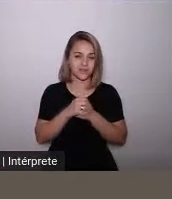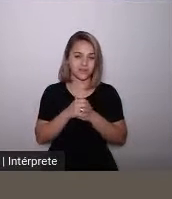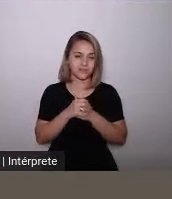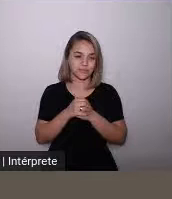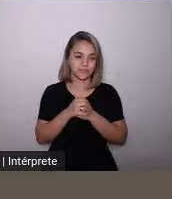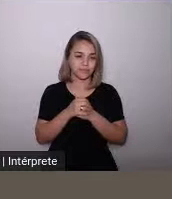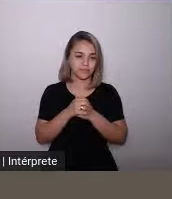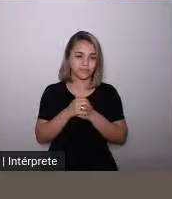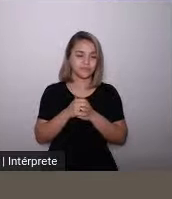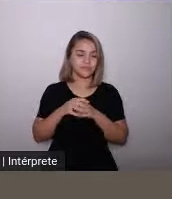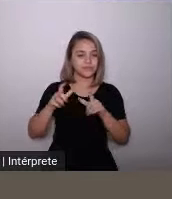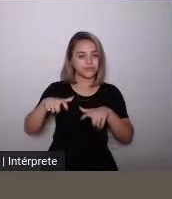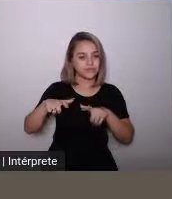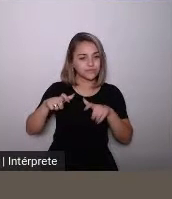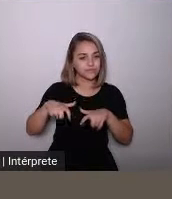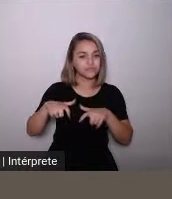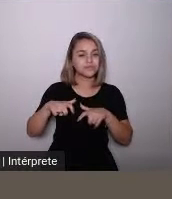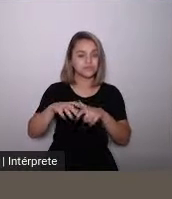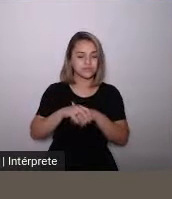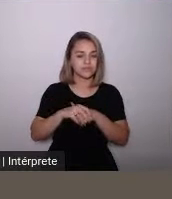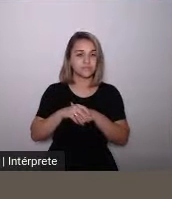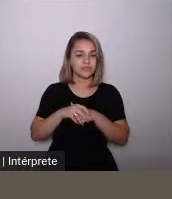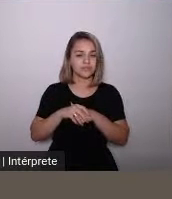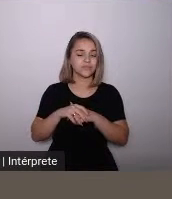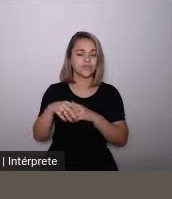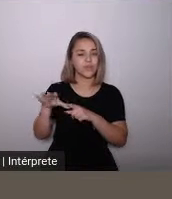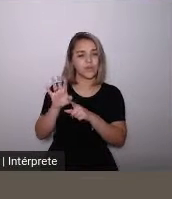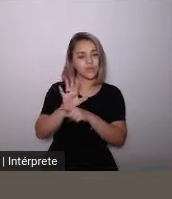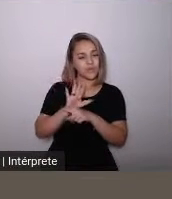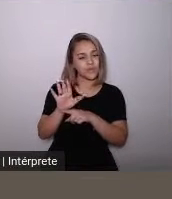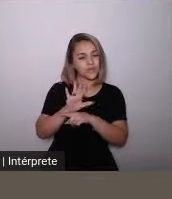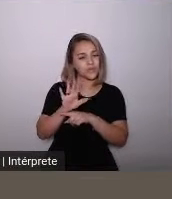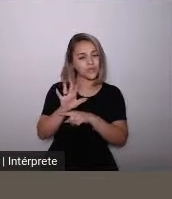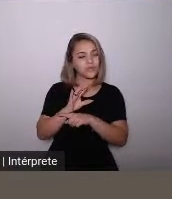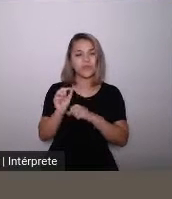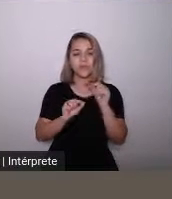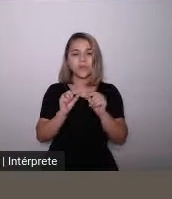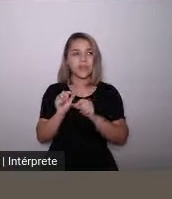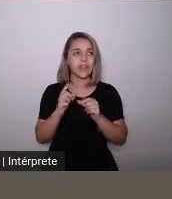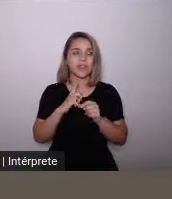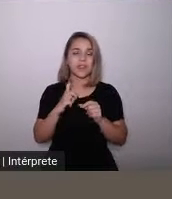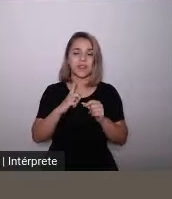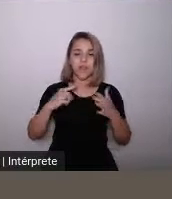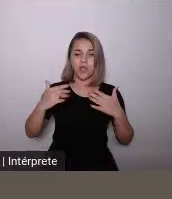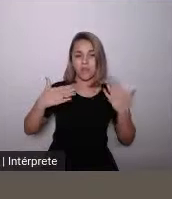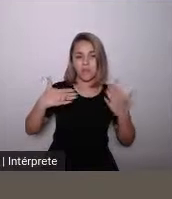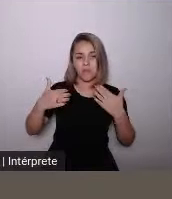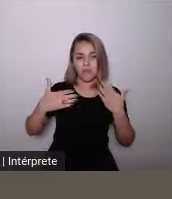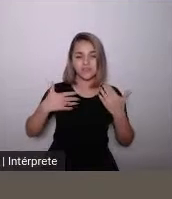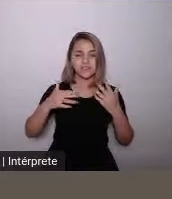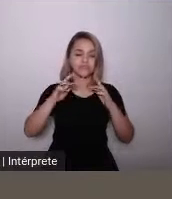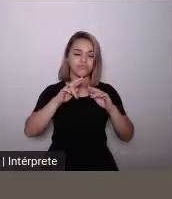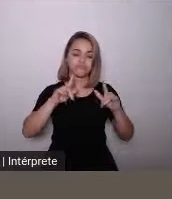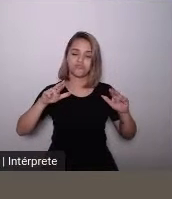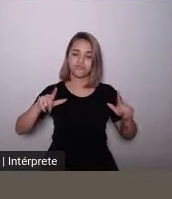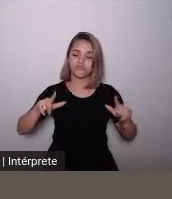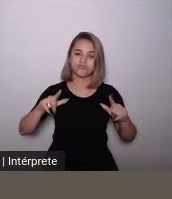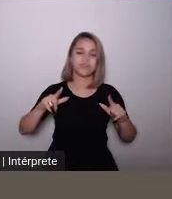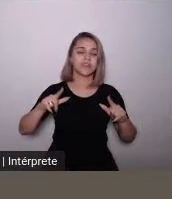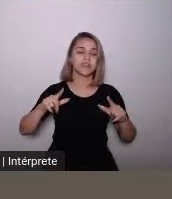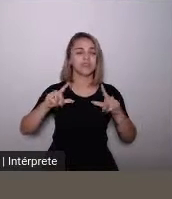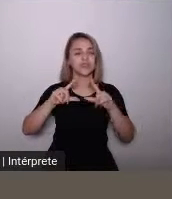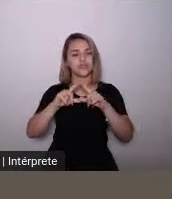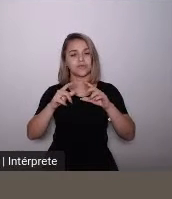No caso do filme do Richter, ele faz um jogo com as diferentes formas geométricas e com